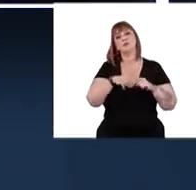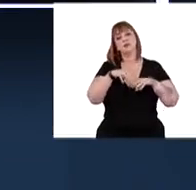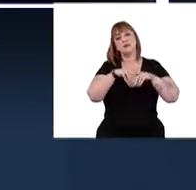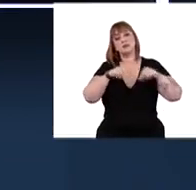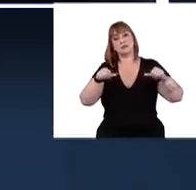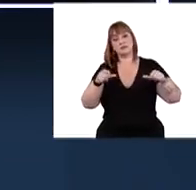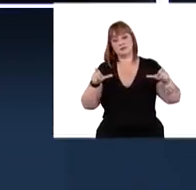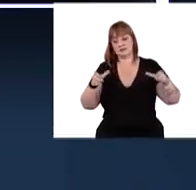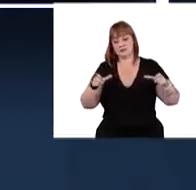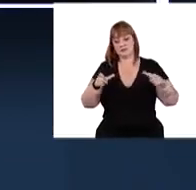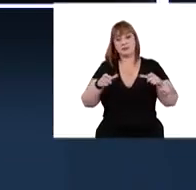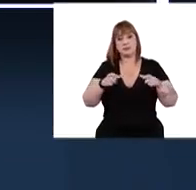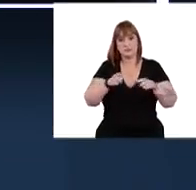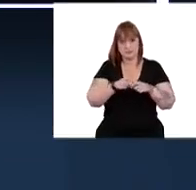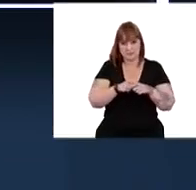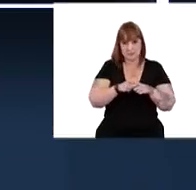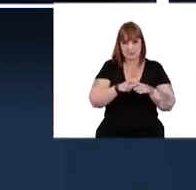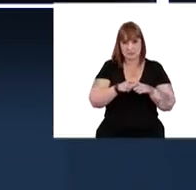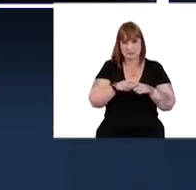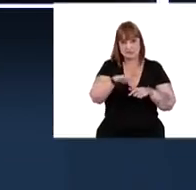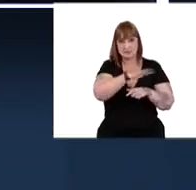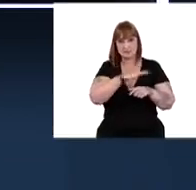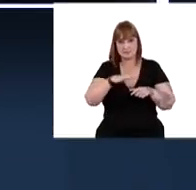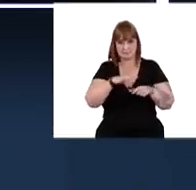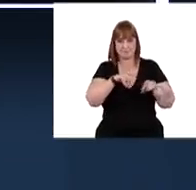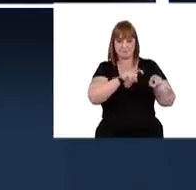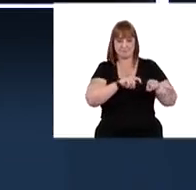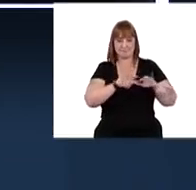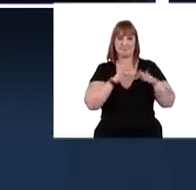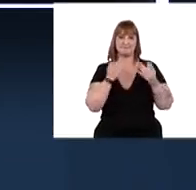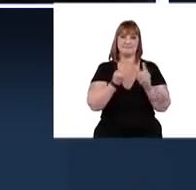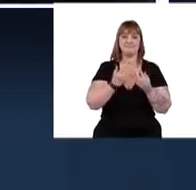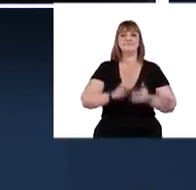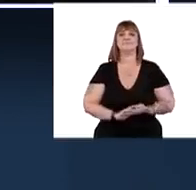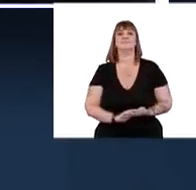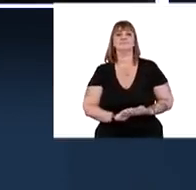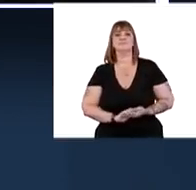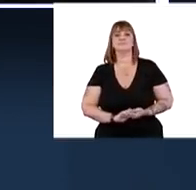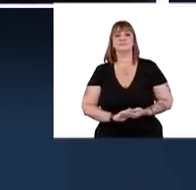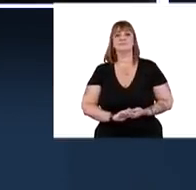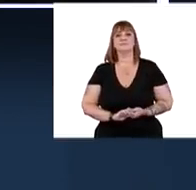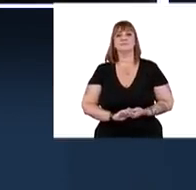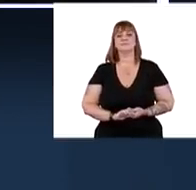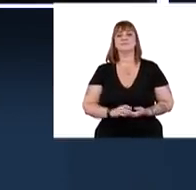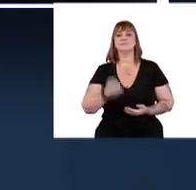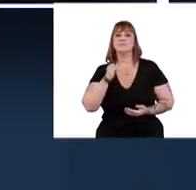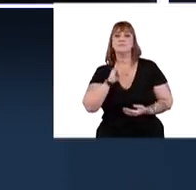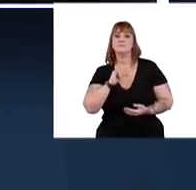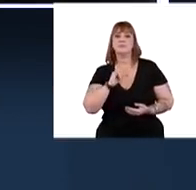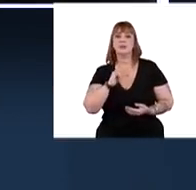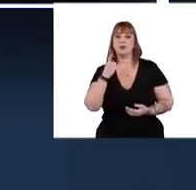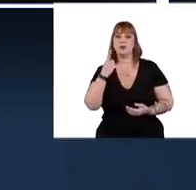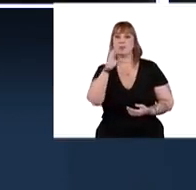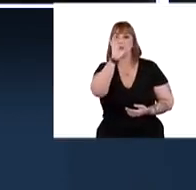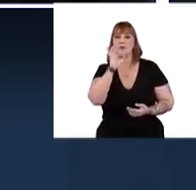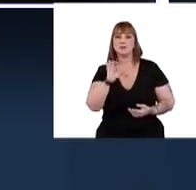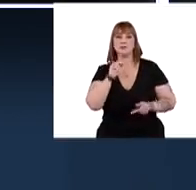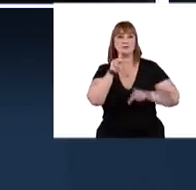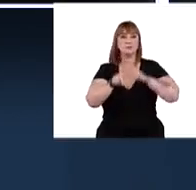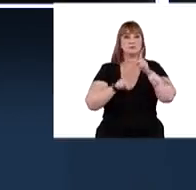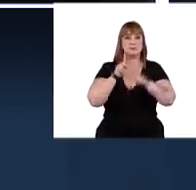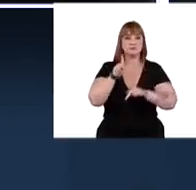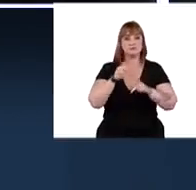sendo diminuídas para esses setores, né, da agricultura familiar. E aí, quando a gente fala que 1% da